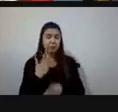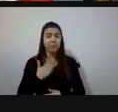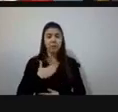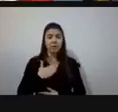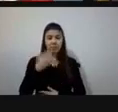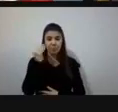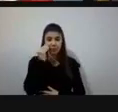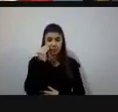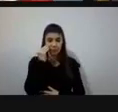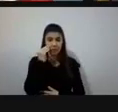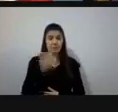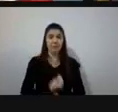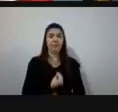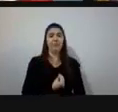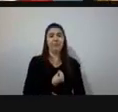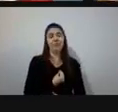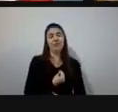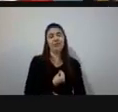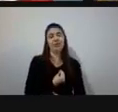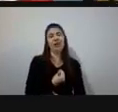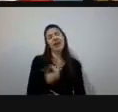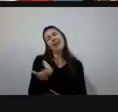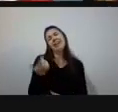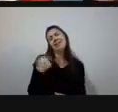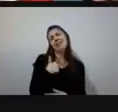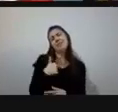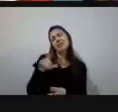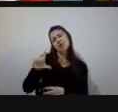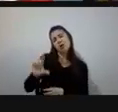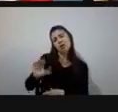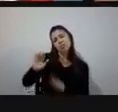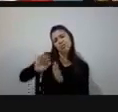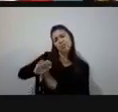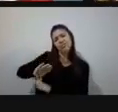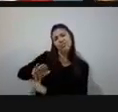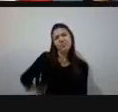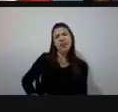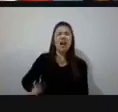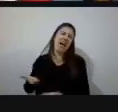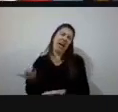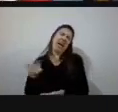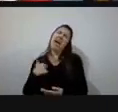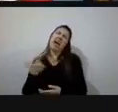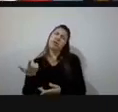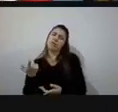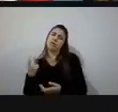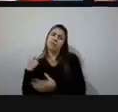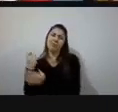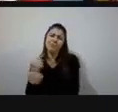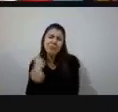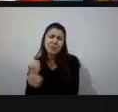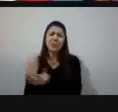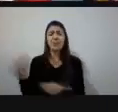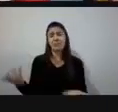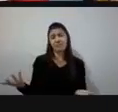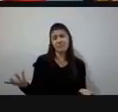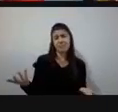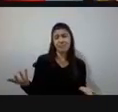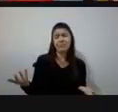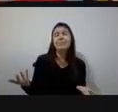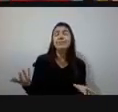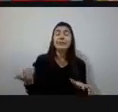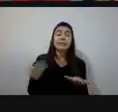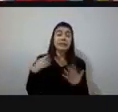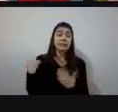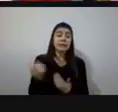acabo minimizando, sabe? Mas não foi tão grave, mas não foi tão, sabe?